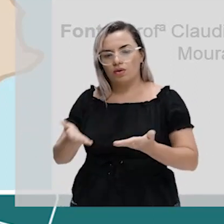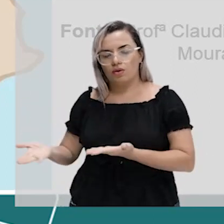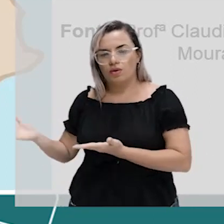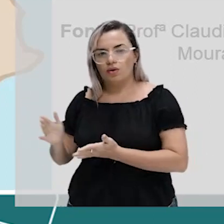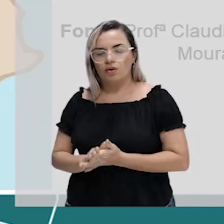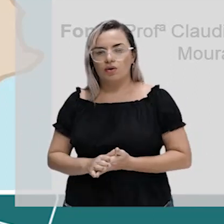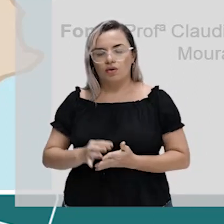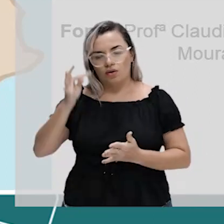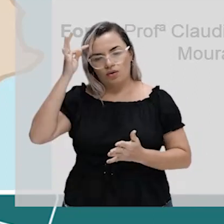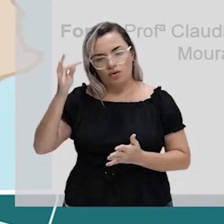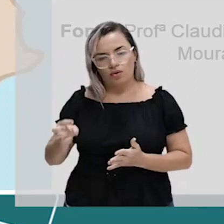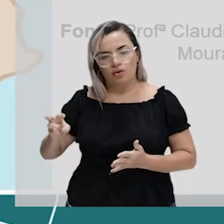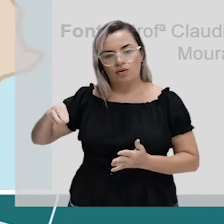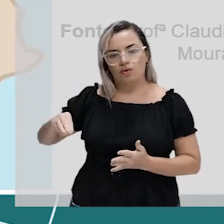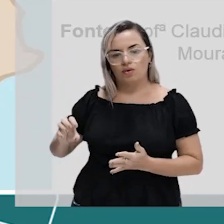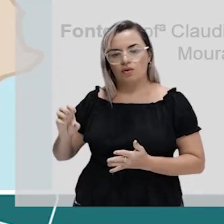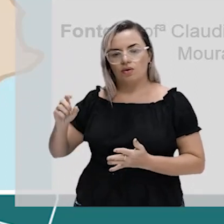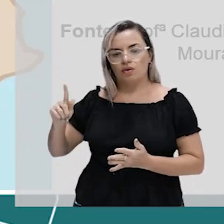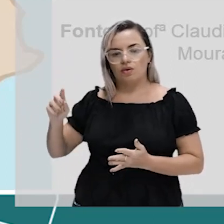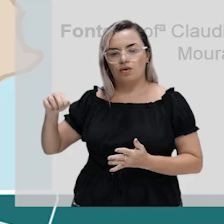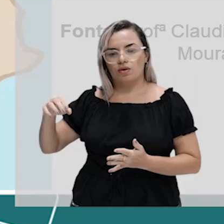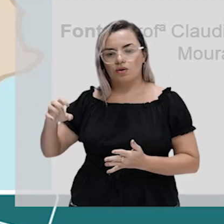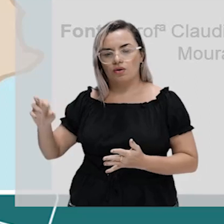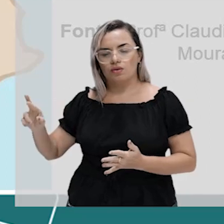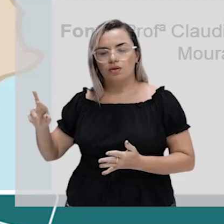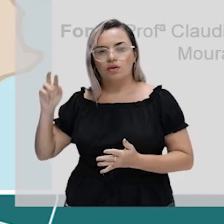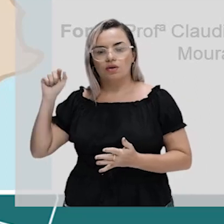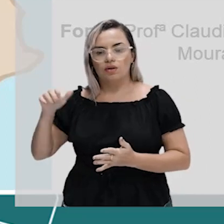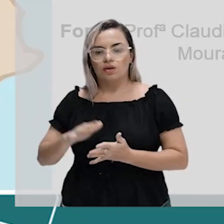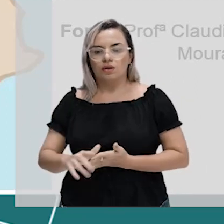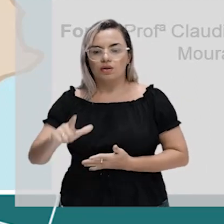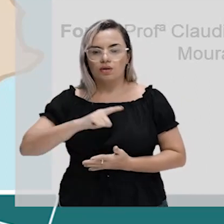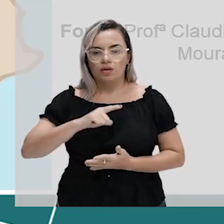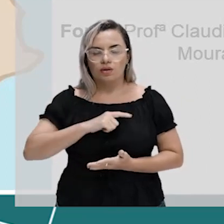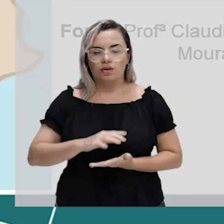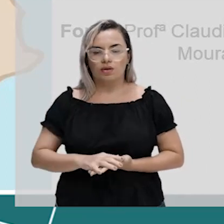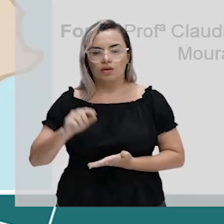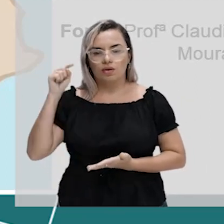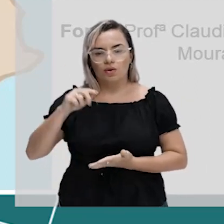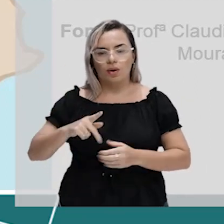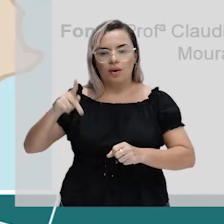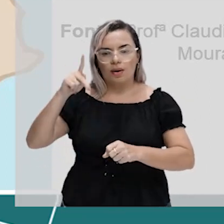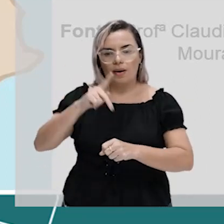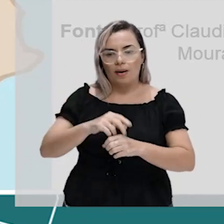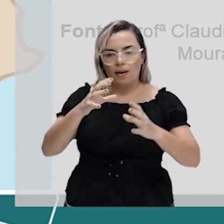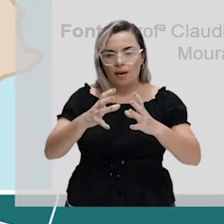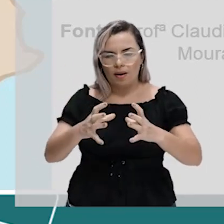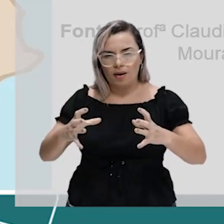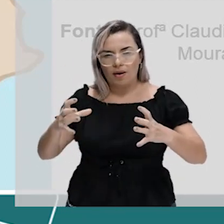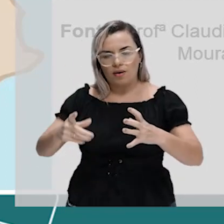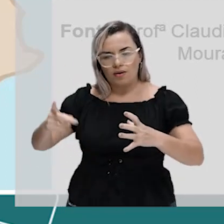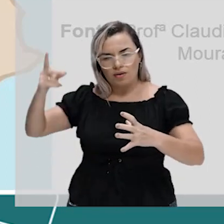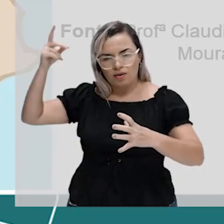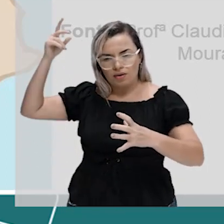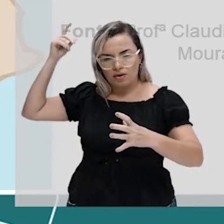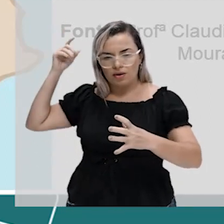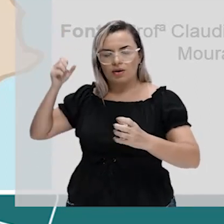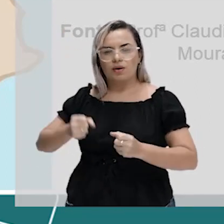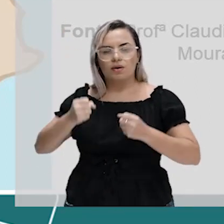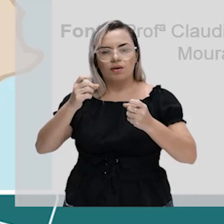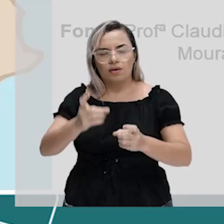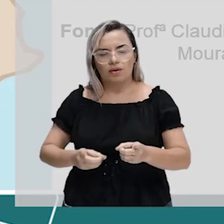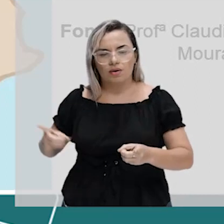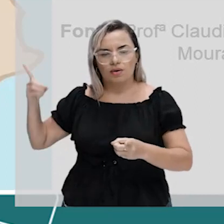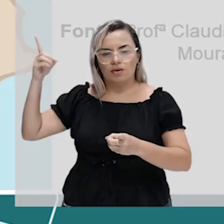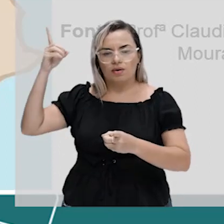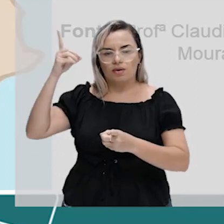deriva continental, segundo ele, existem rochas antigas que podem ser encontradas na África e